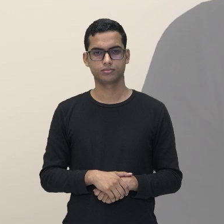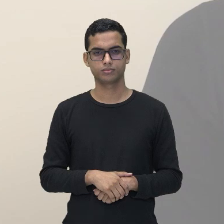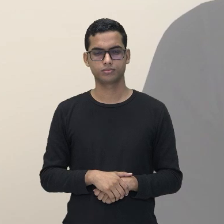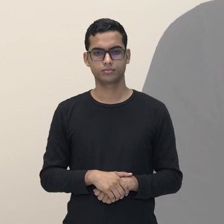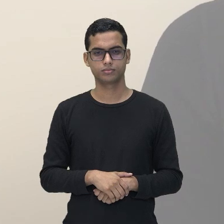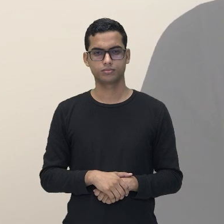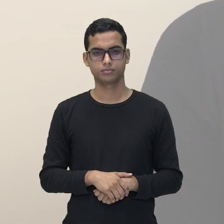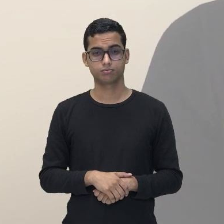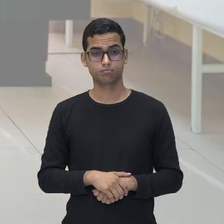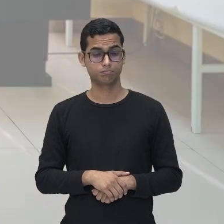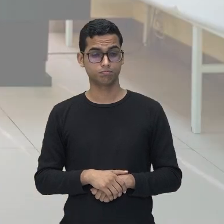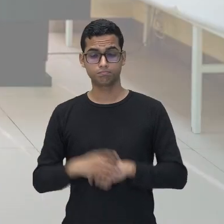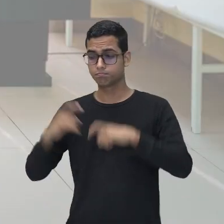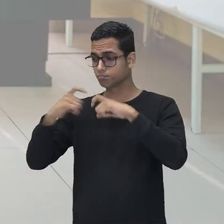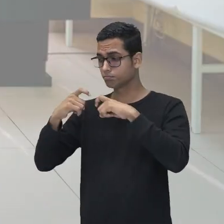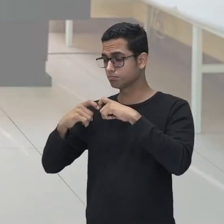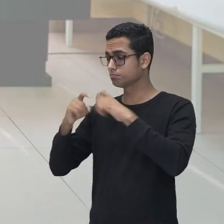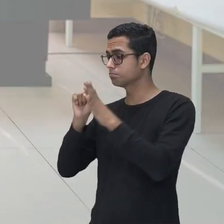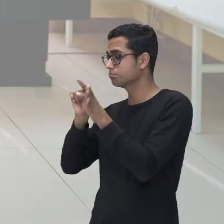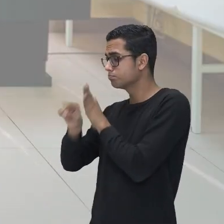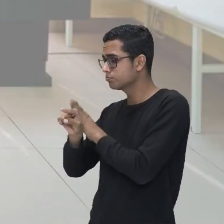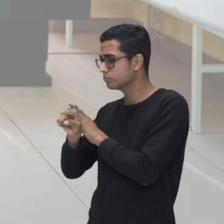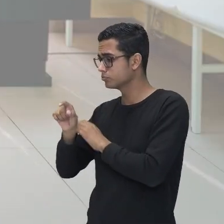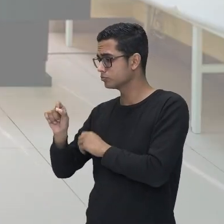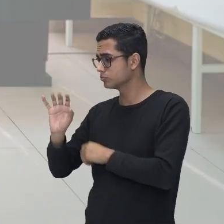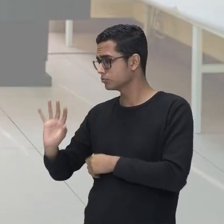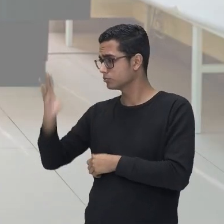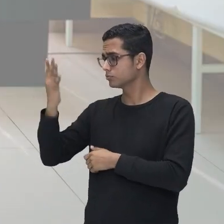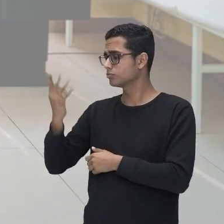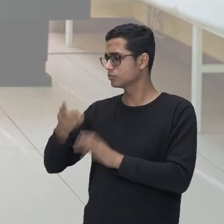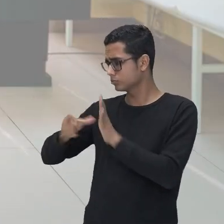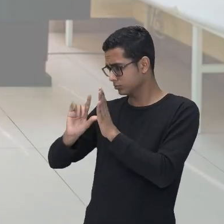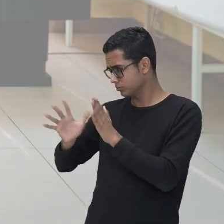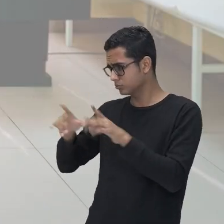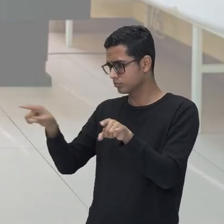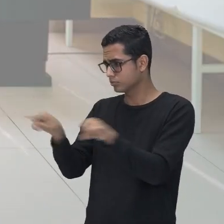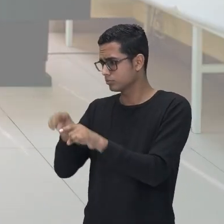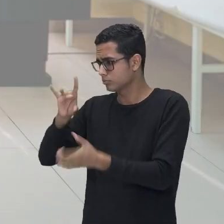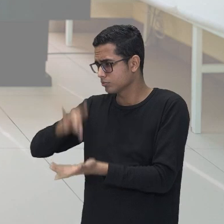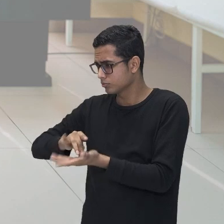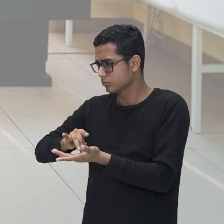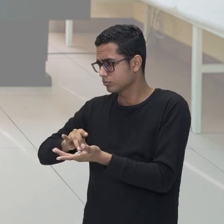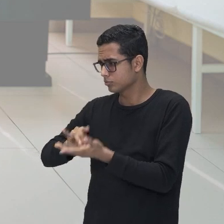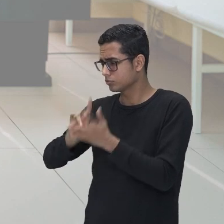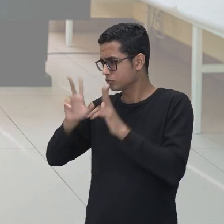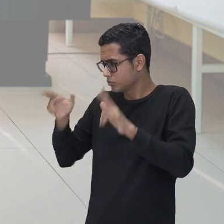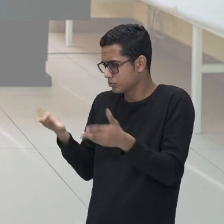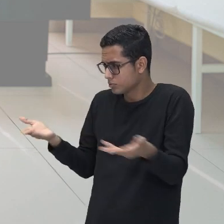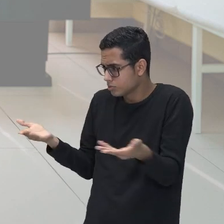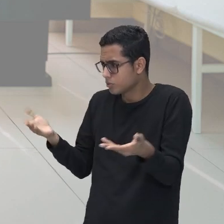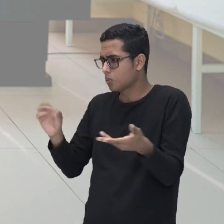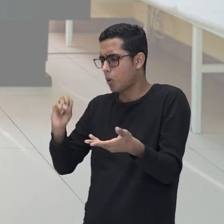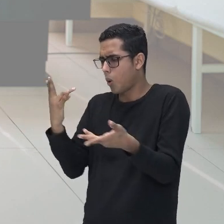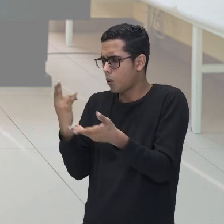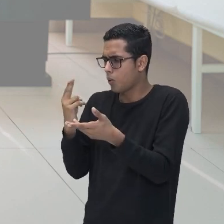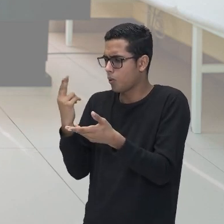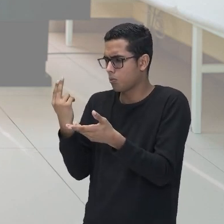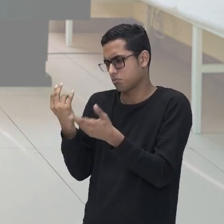O médico perguntou-lhe: Nunca lhe tinha acontecido antes? Quero dizer, o mesmo de agora ou